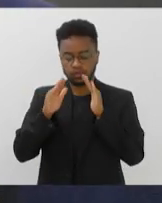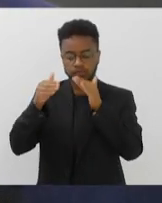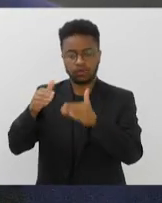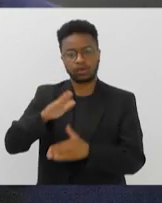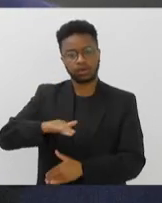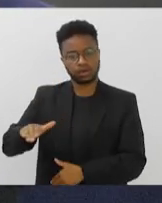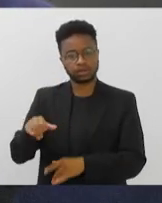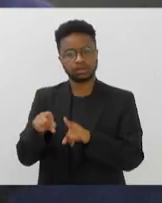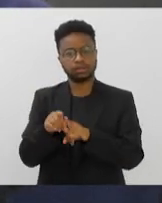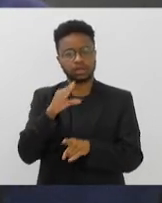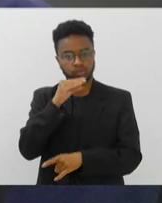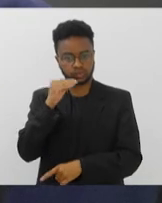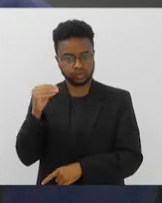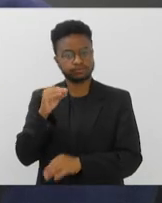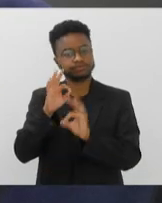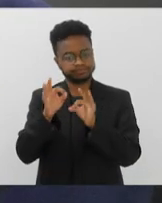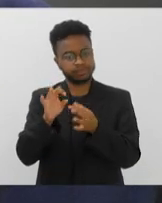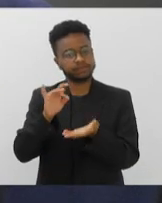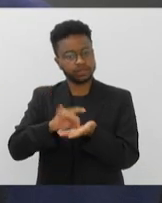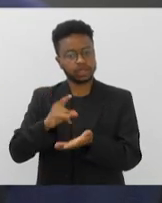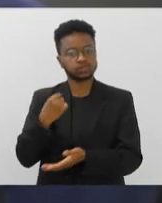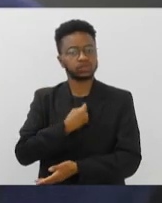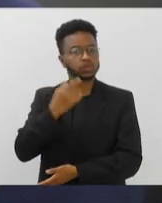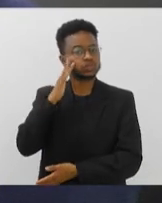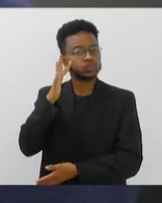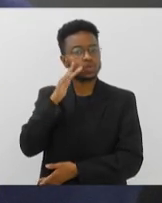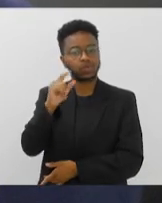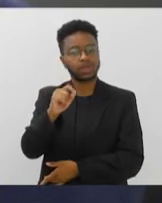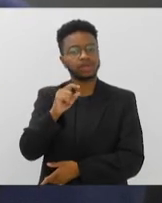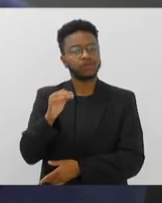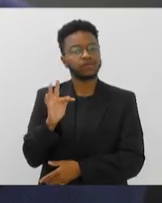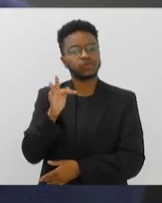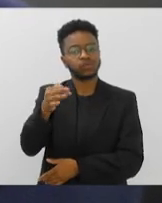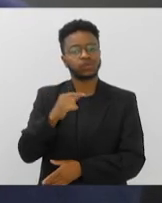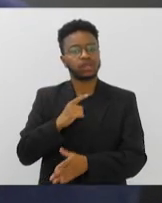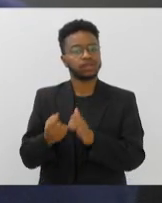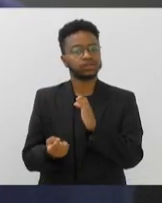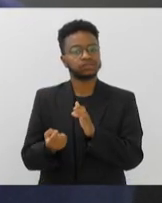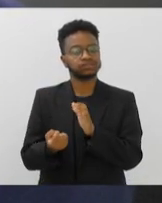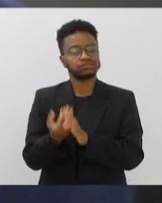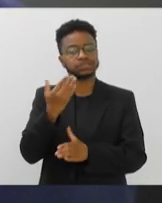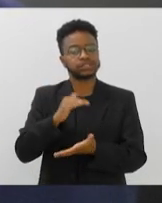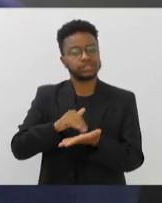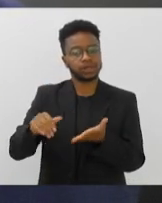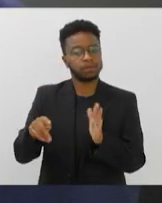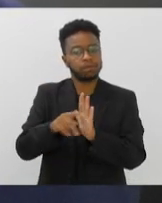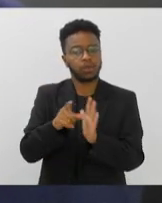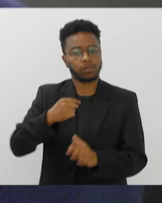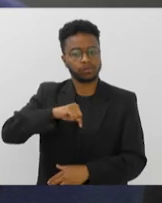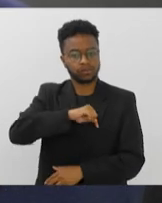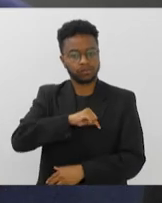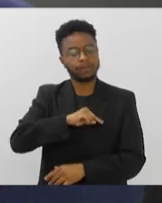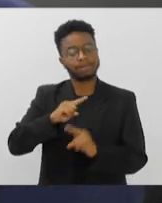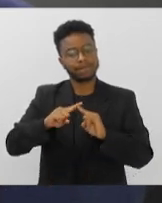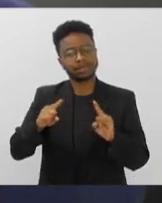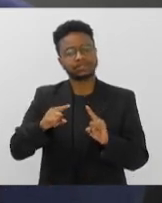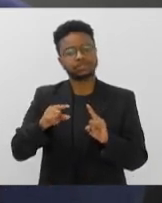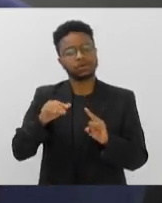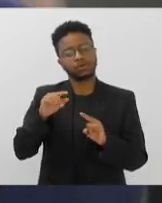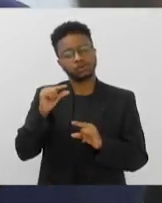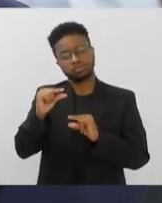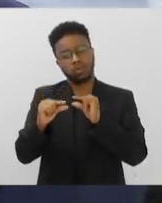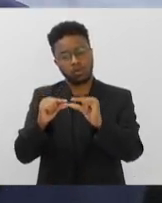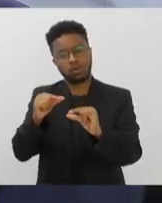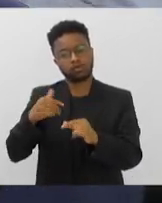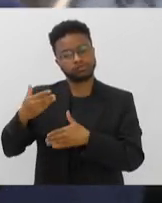Adolescente verdade sonhamos com uma secretaria mas um passo de cada vez né E já foi um grande passo e